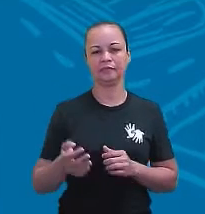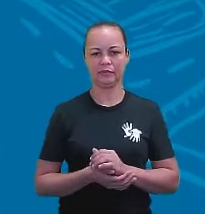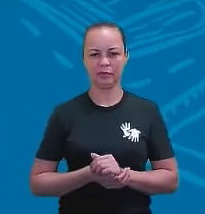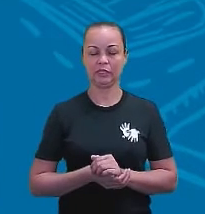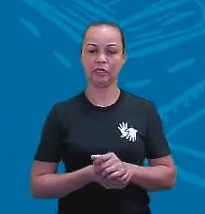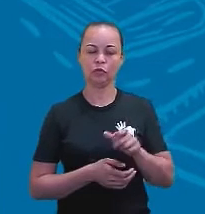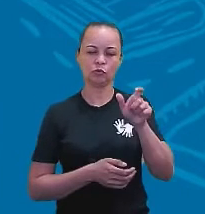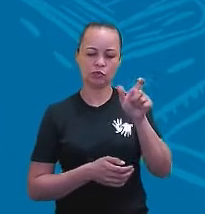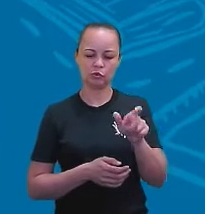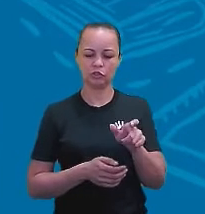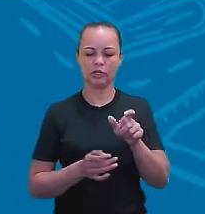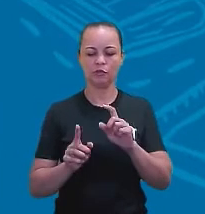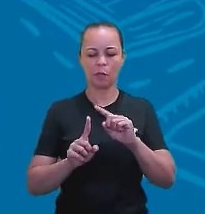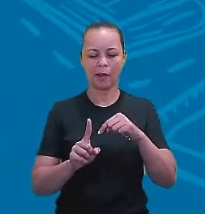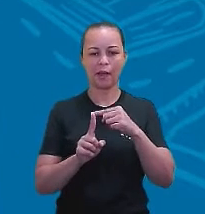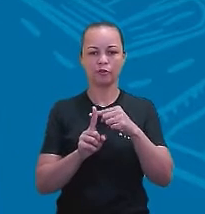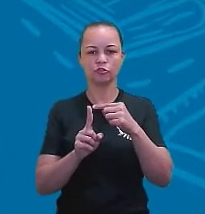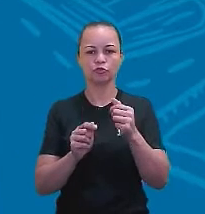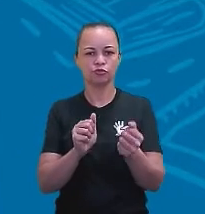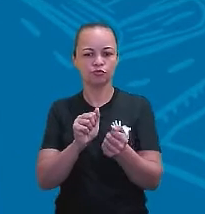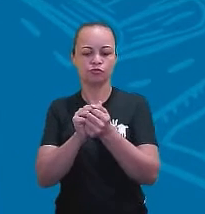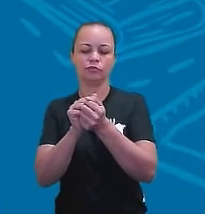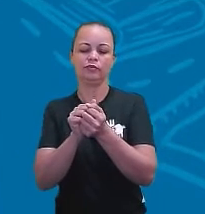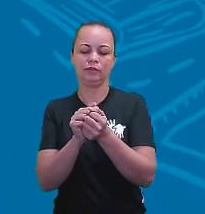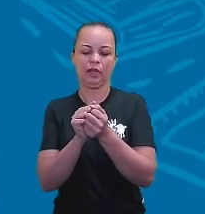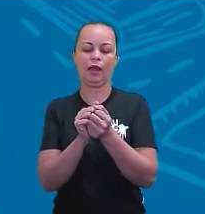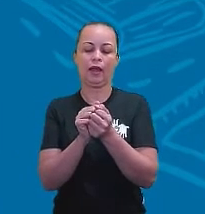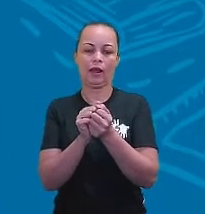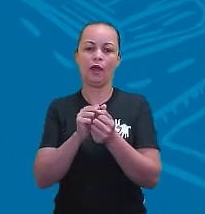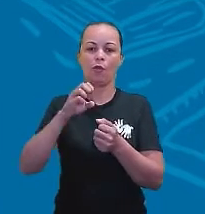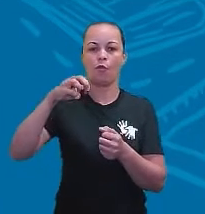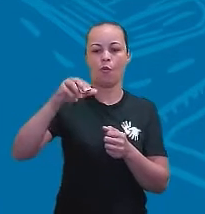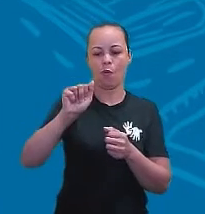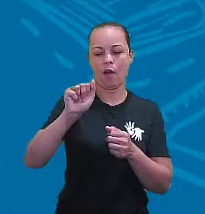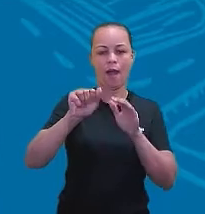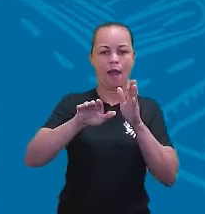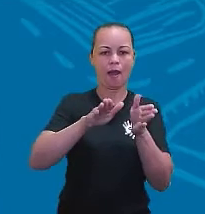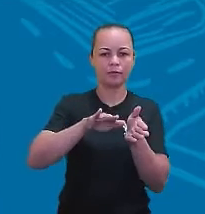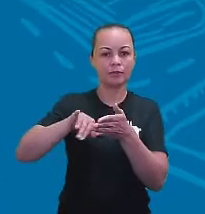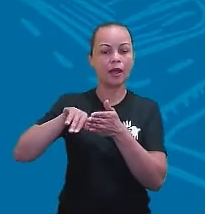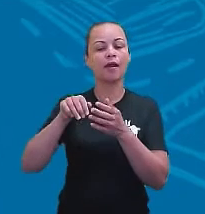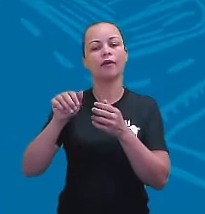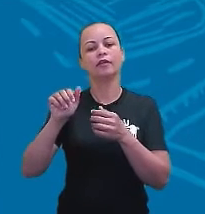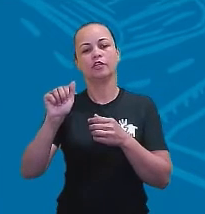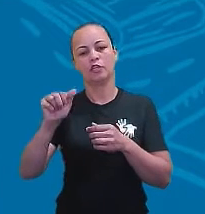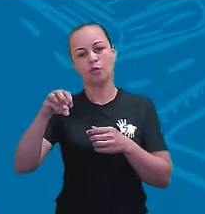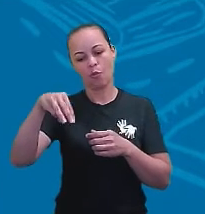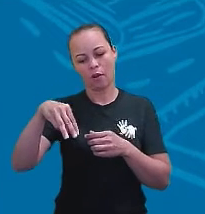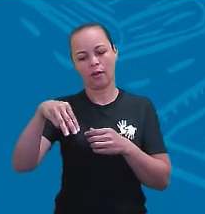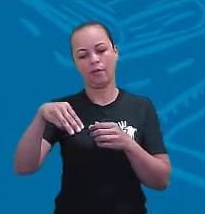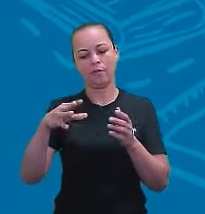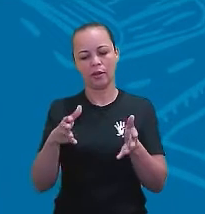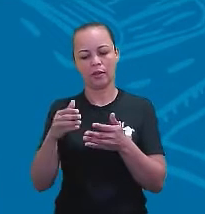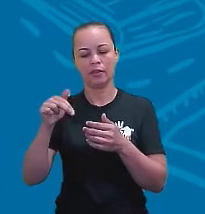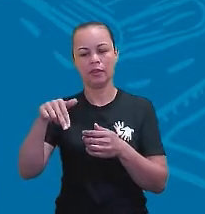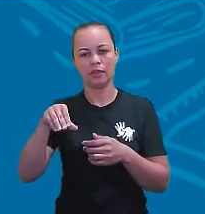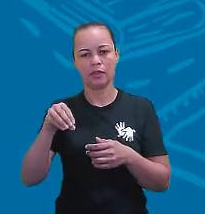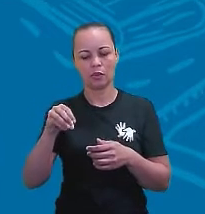que é o I, mais am, tirar a primeira letra aí, que é o A, e colocar um apóstrofo e junta.